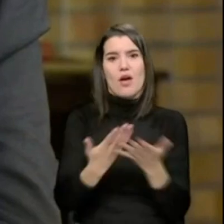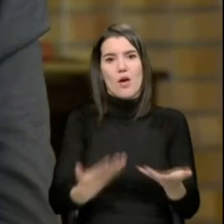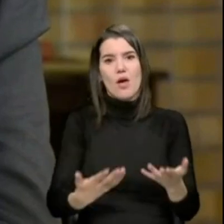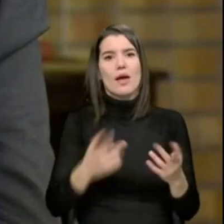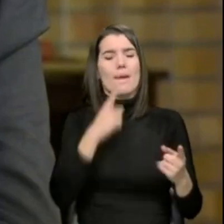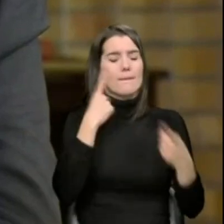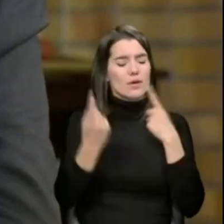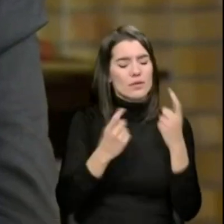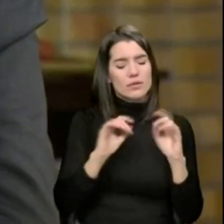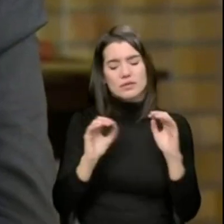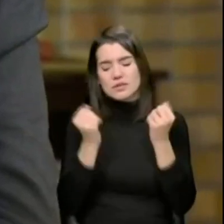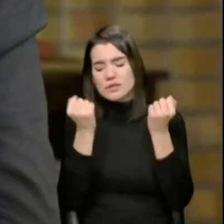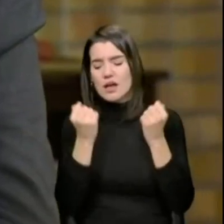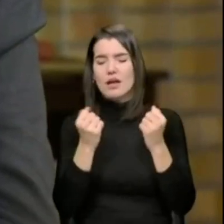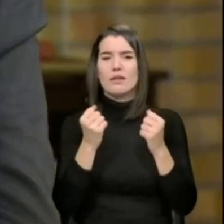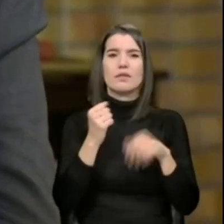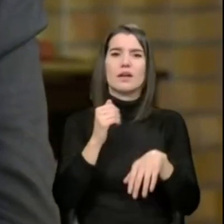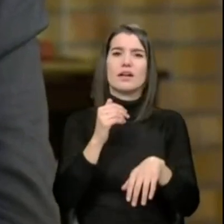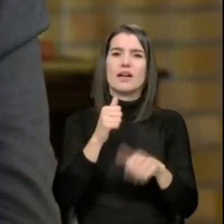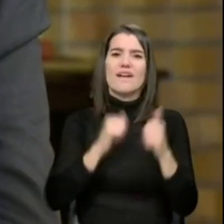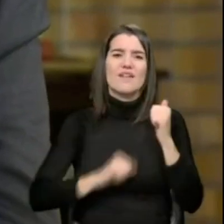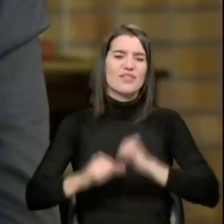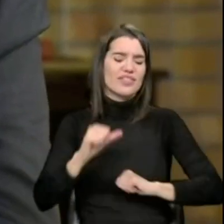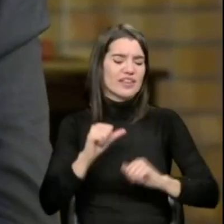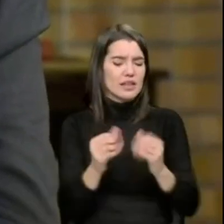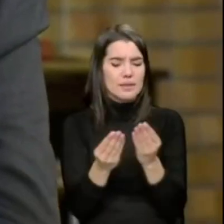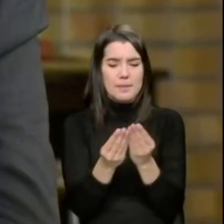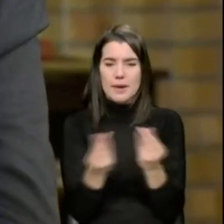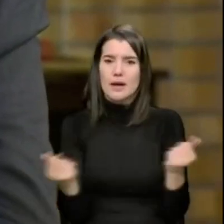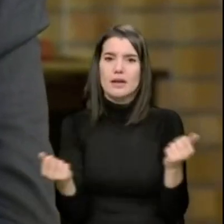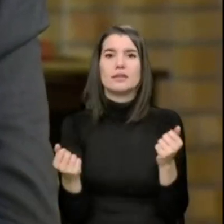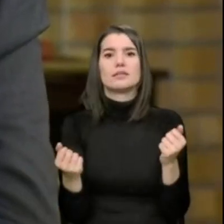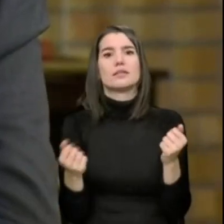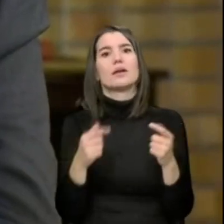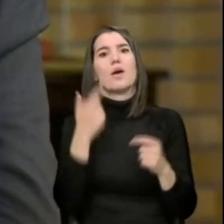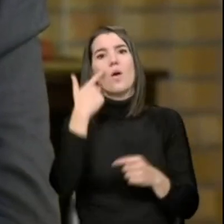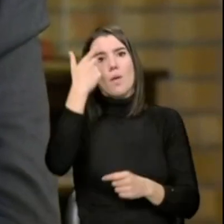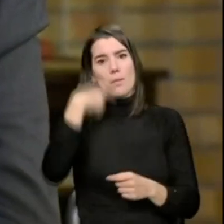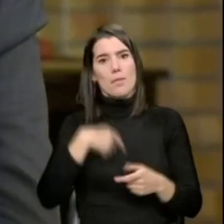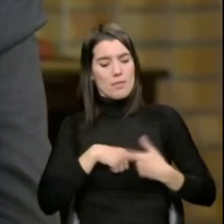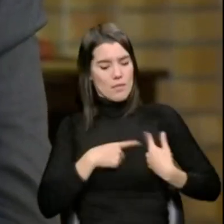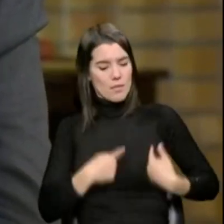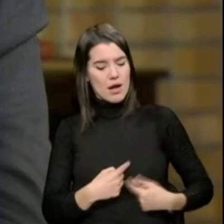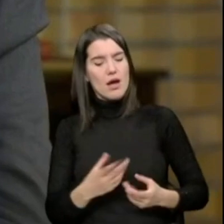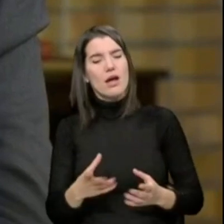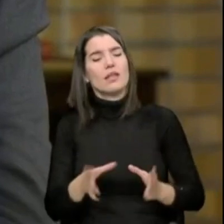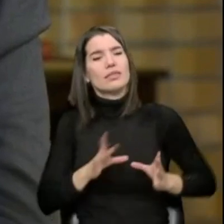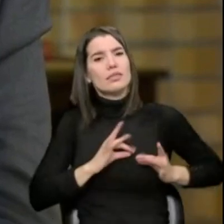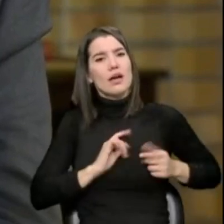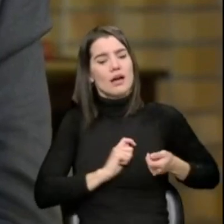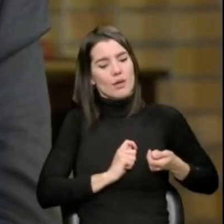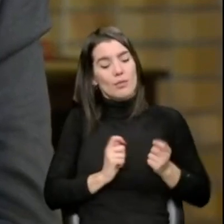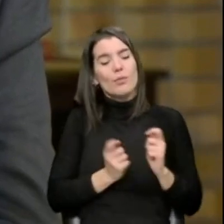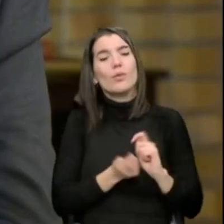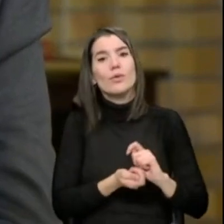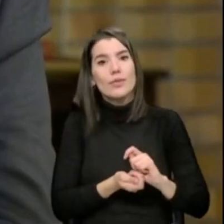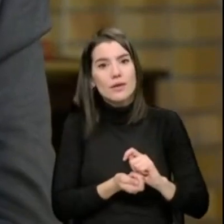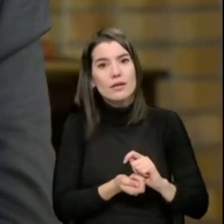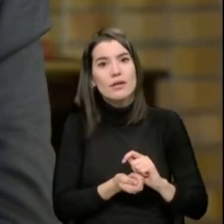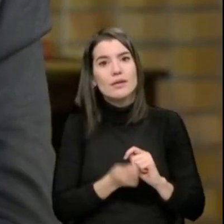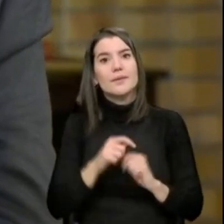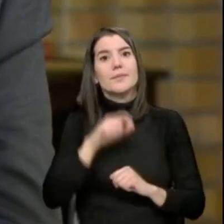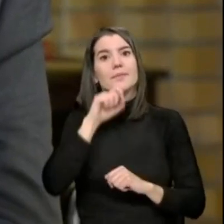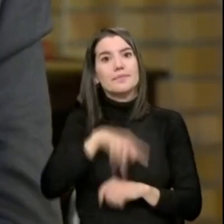procura de curar esta ferida, de introduzir no coração do homem uma transformação tal que ele possa,